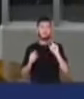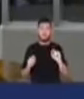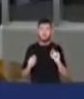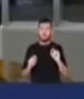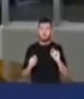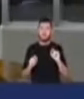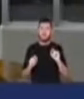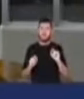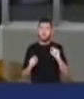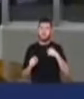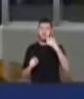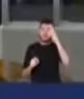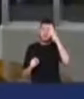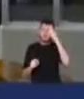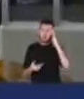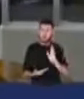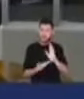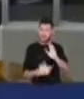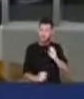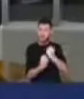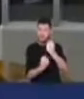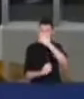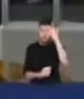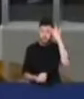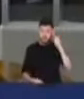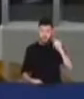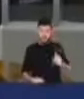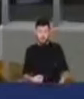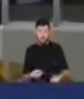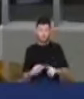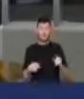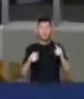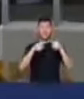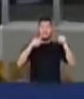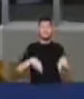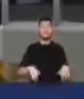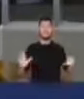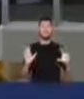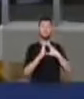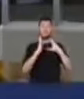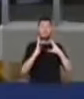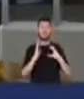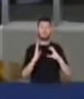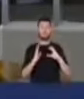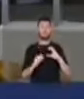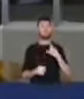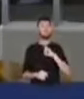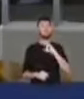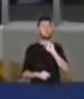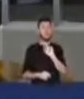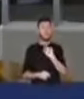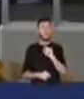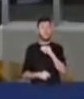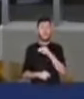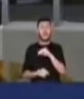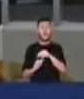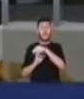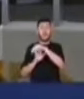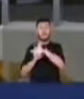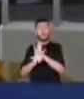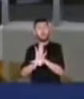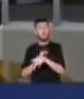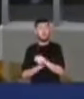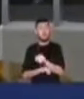Tem mais aqui, servidores públicos. A margem de 5% a mais dada na MP 106 não atingiu os servidores,